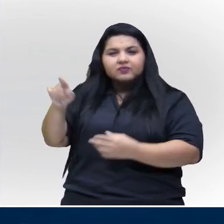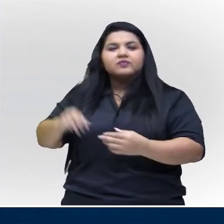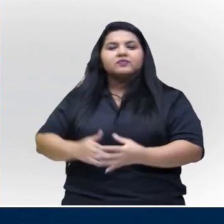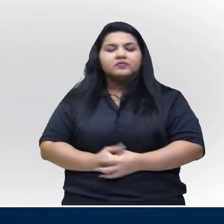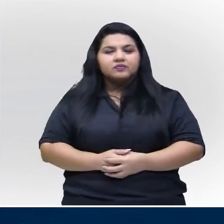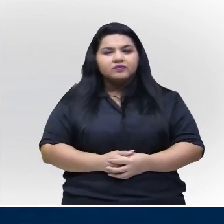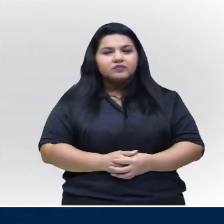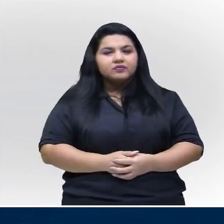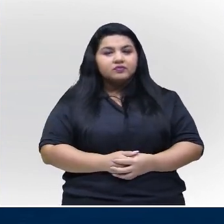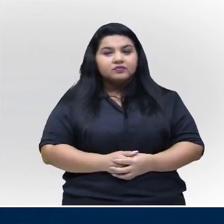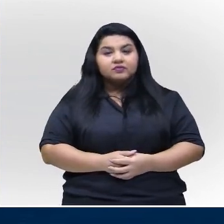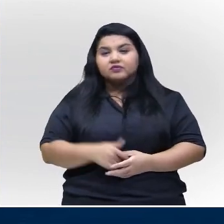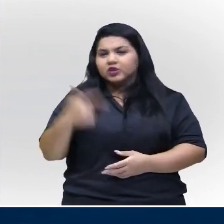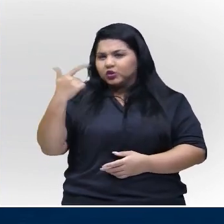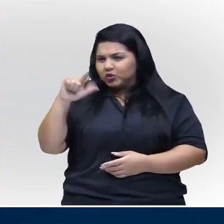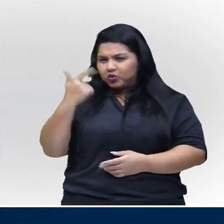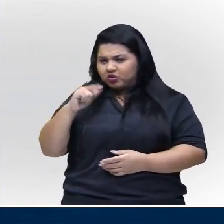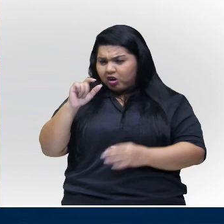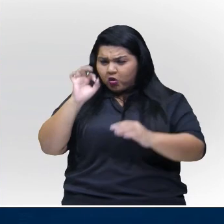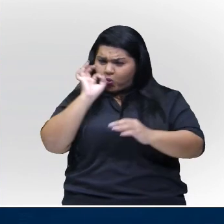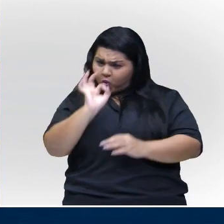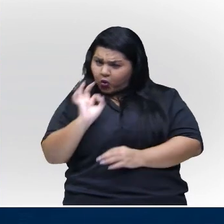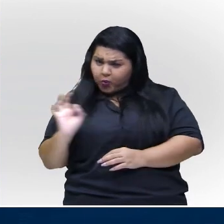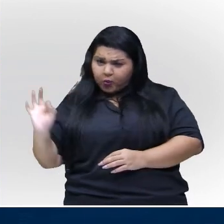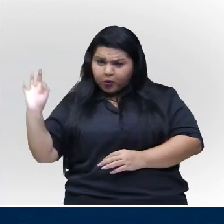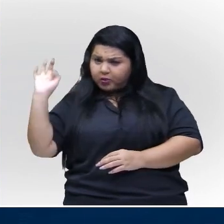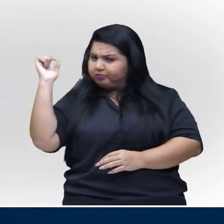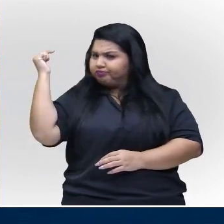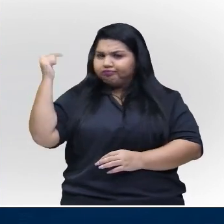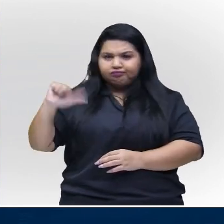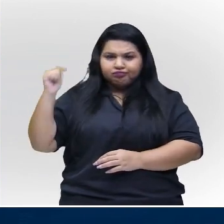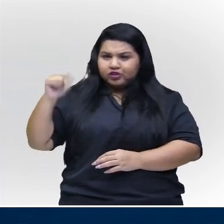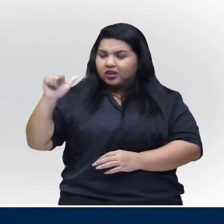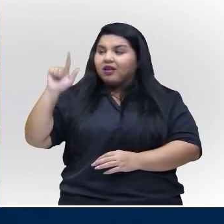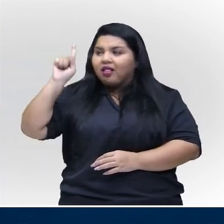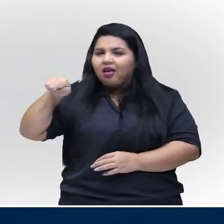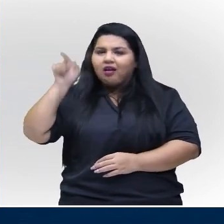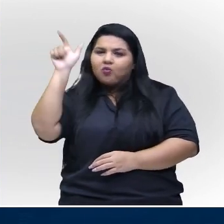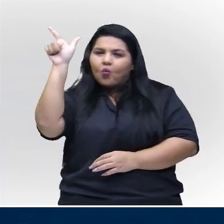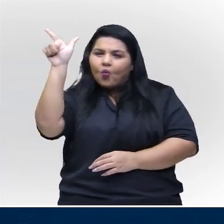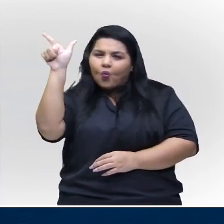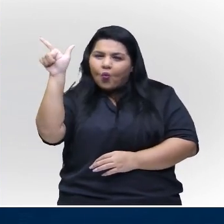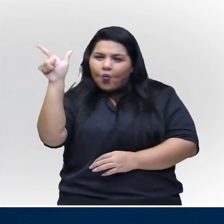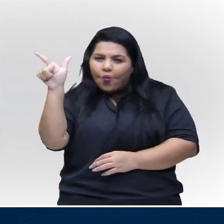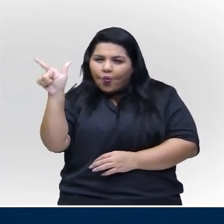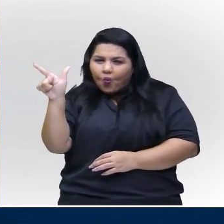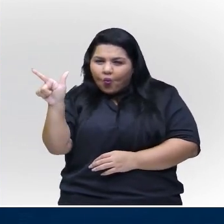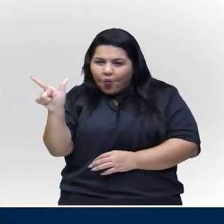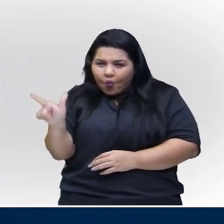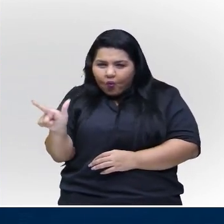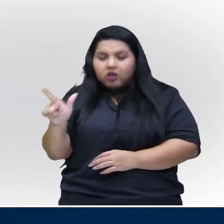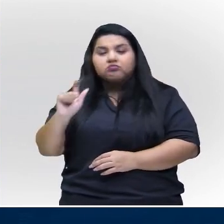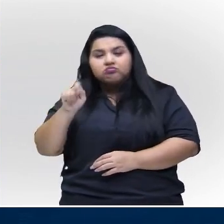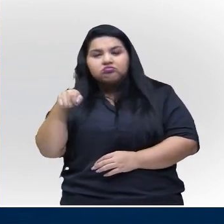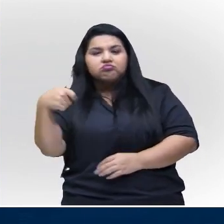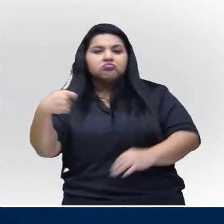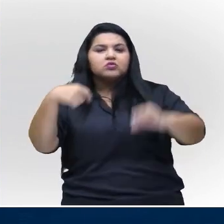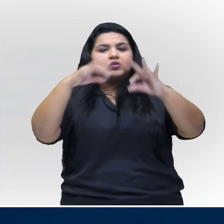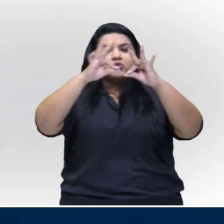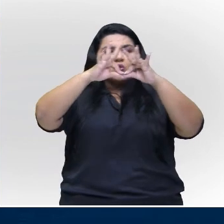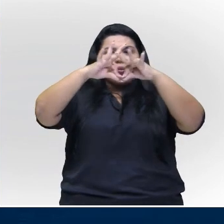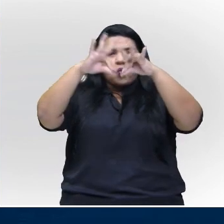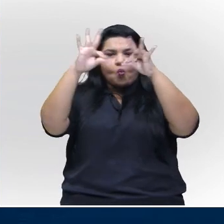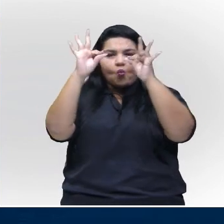ribossomos aderidos aqui a essa estrutura, ó. Essa parte mais amarela, mais lisinha aqui. Vai até aqui mais ou